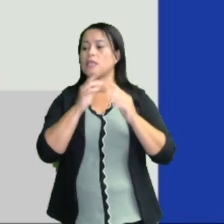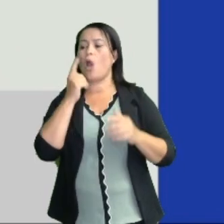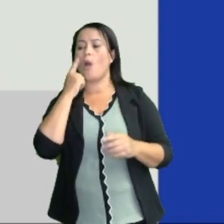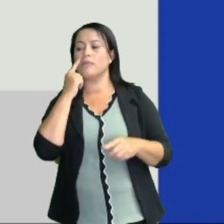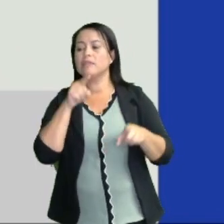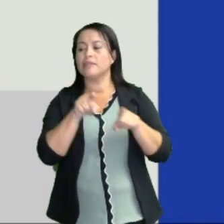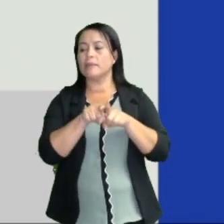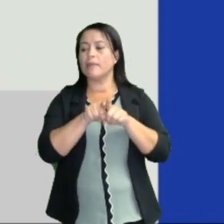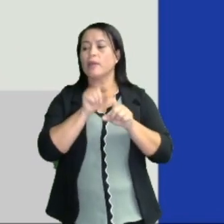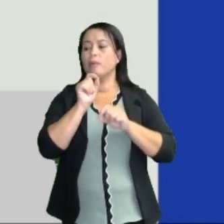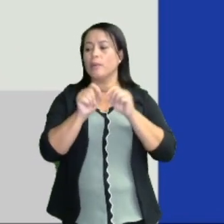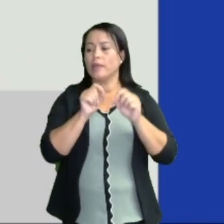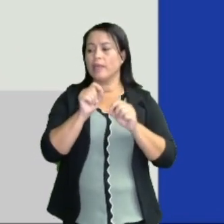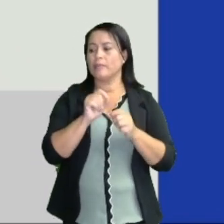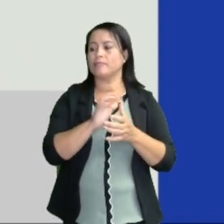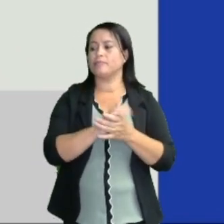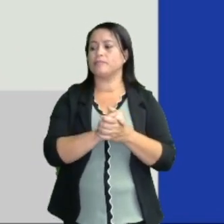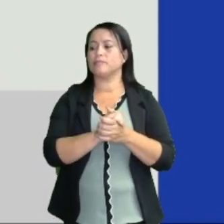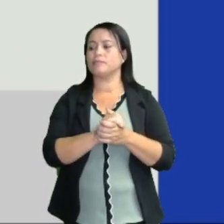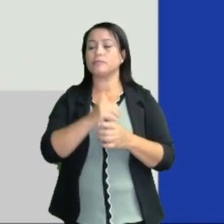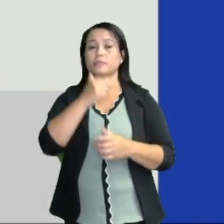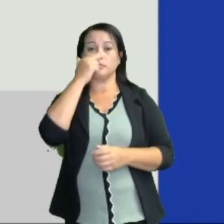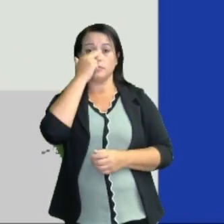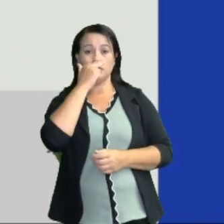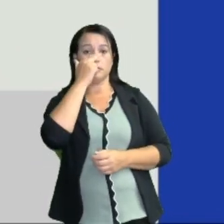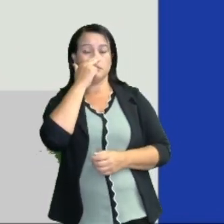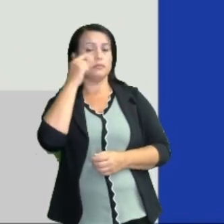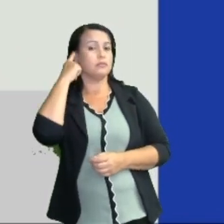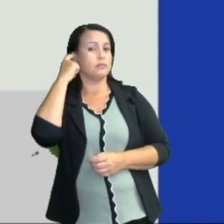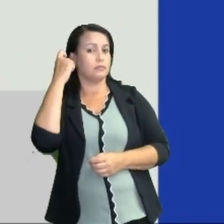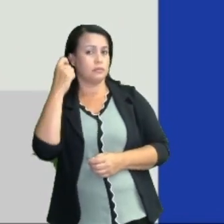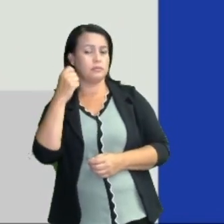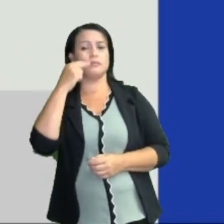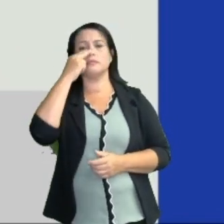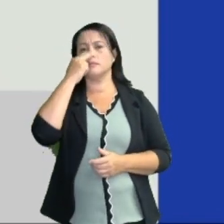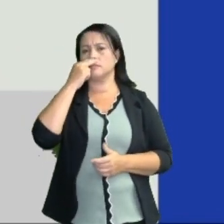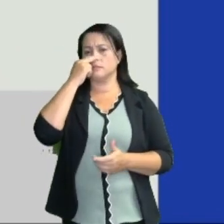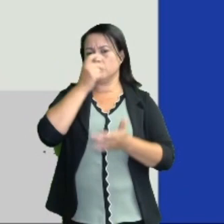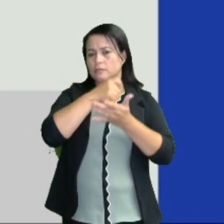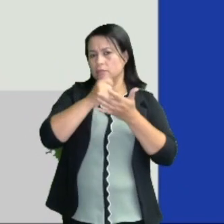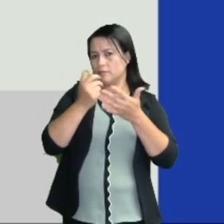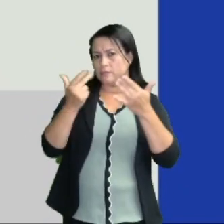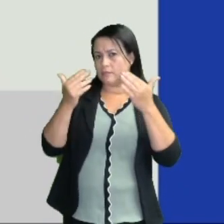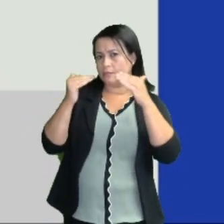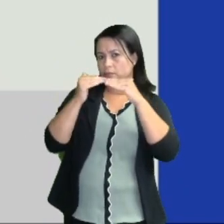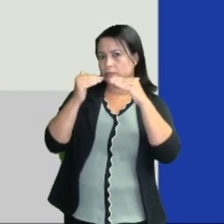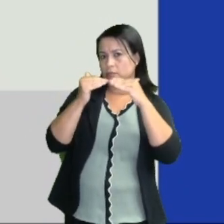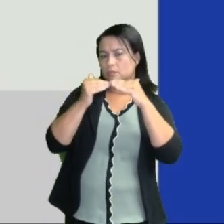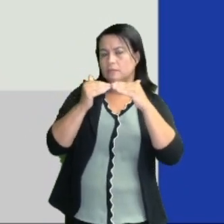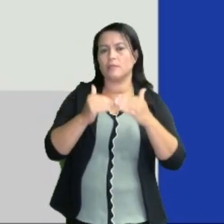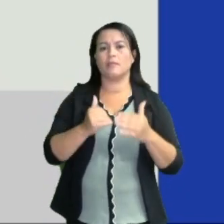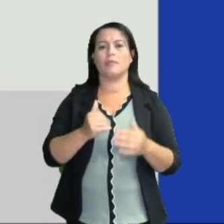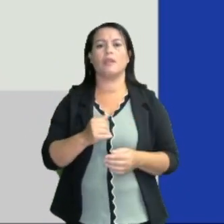Homófonos homográficos. Mesmo som e mesma grafia. Mesmo som e mesma grafia.